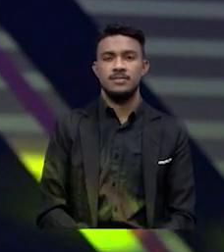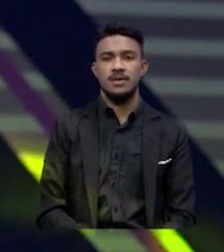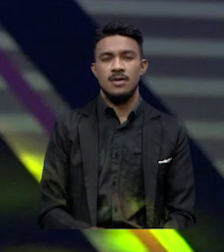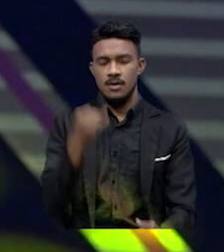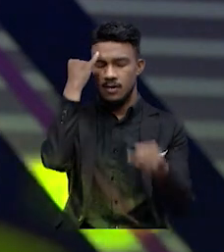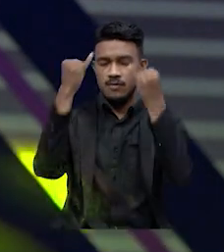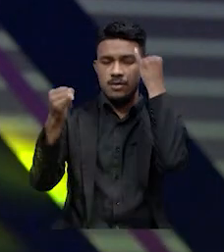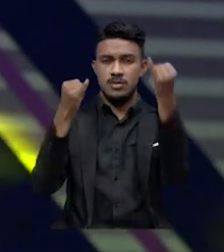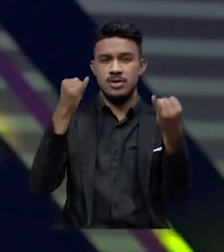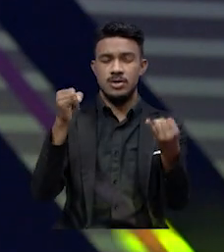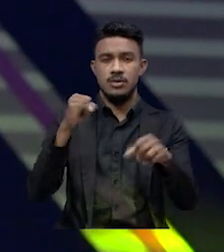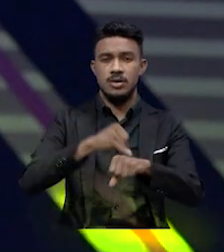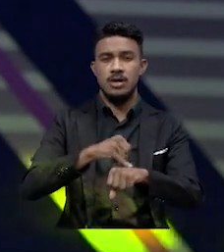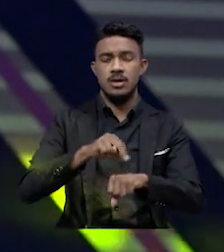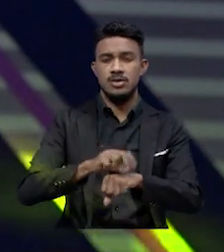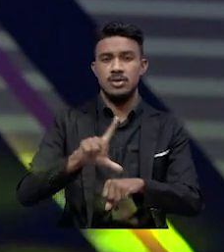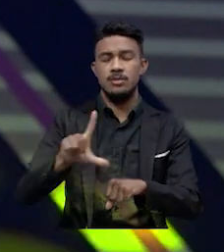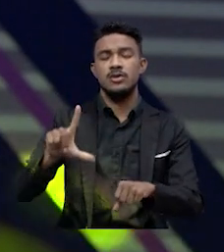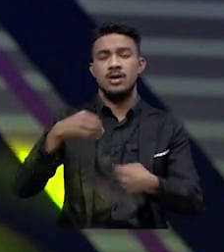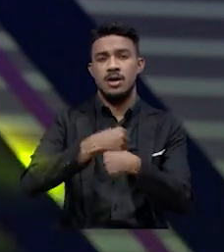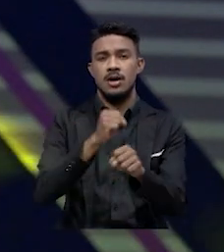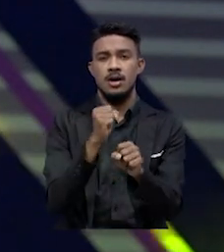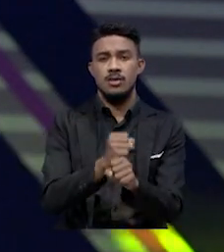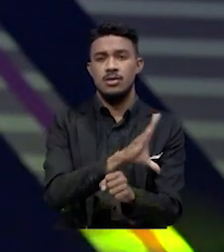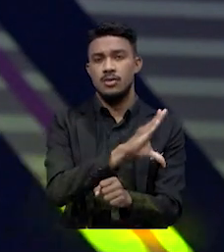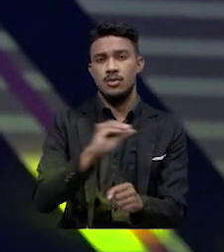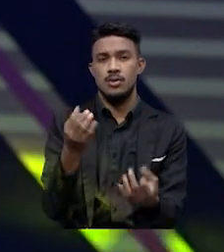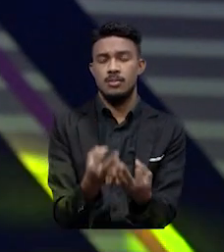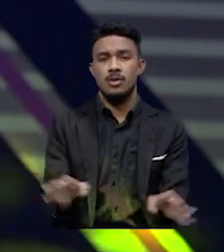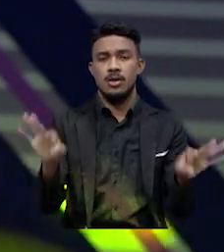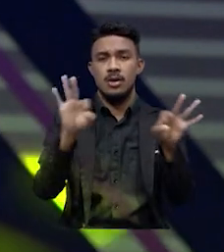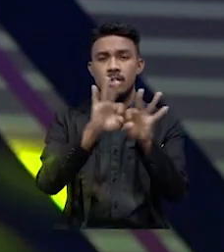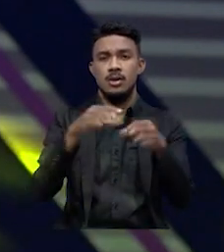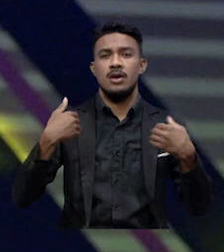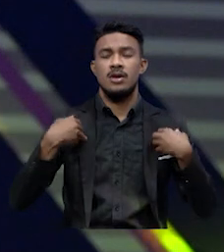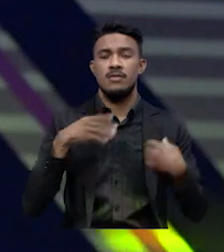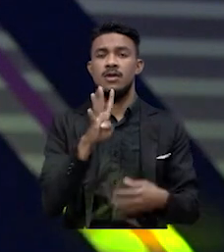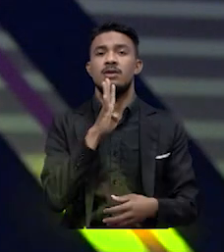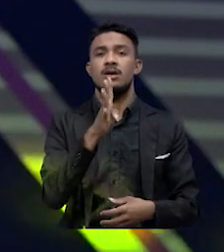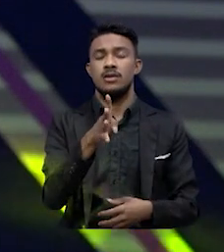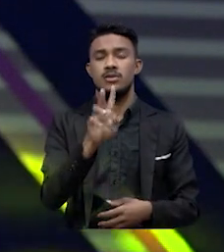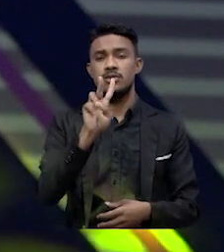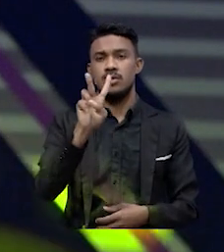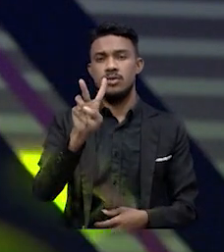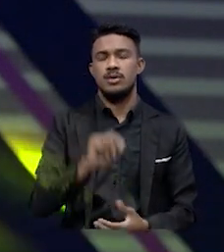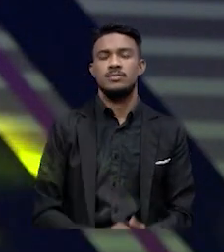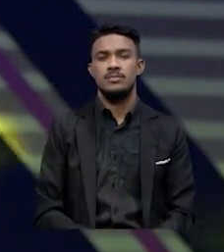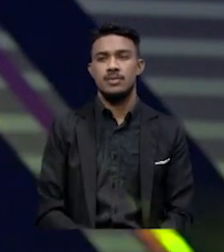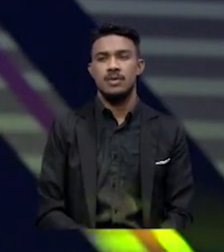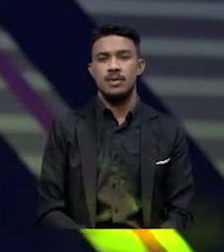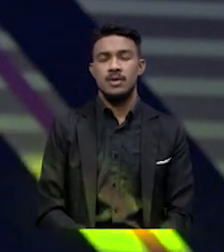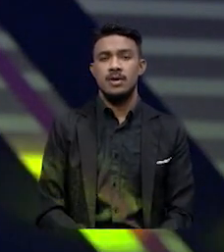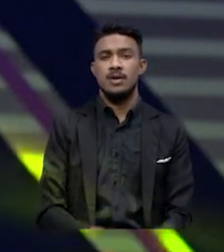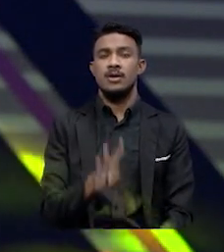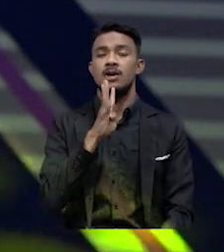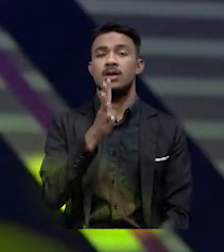informação internacional no salão. E importante, a língua rua, a língua teto